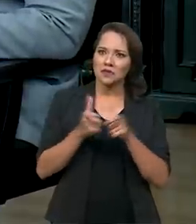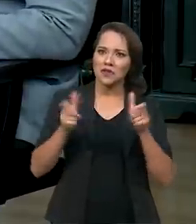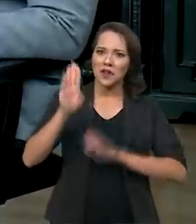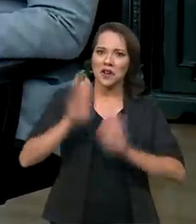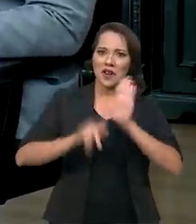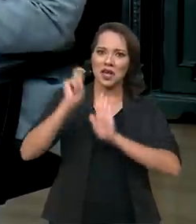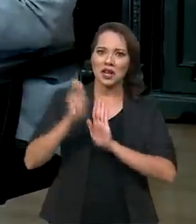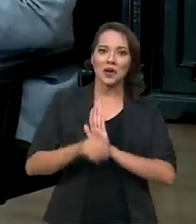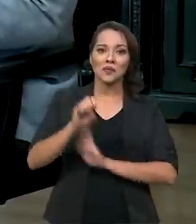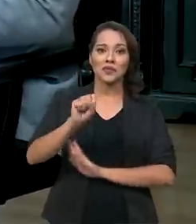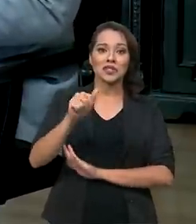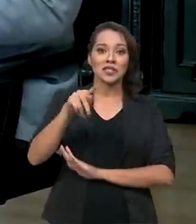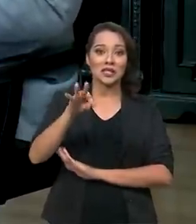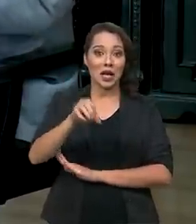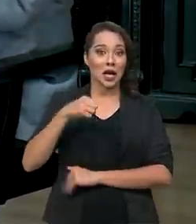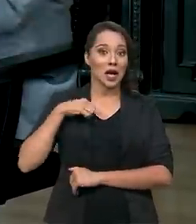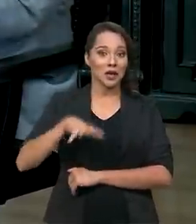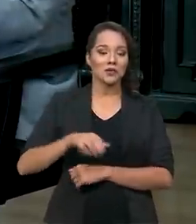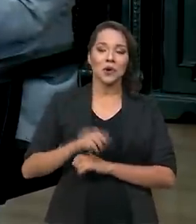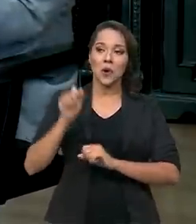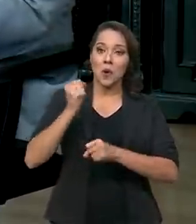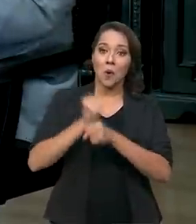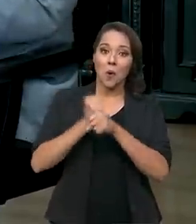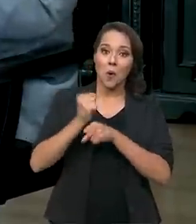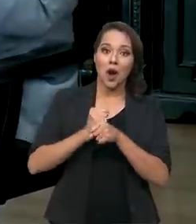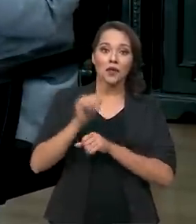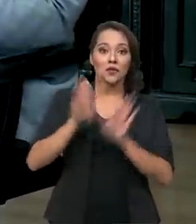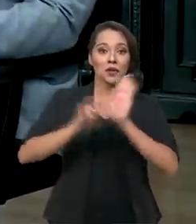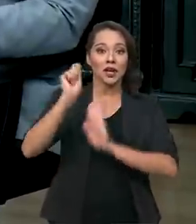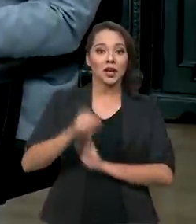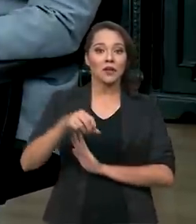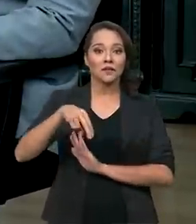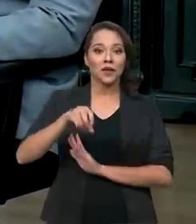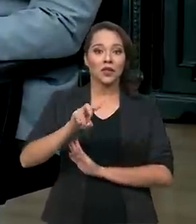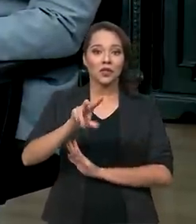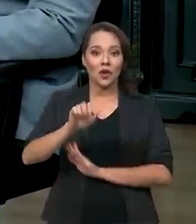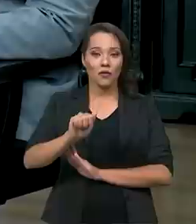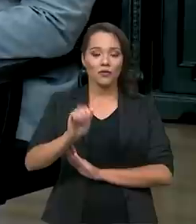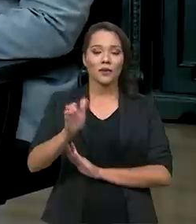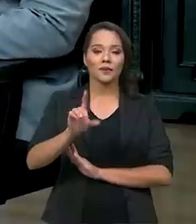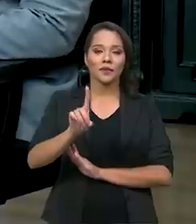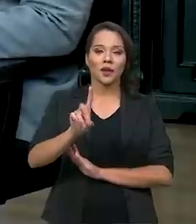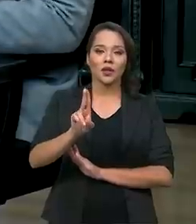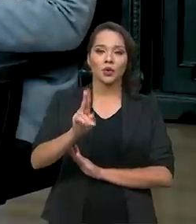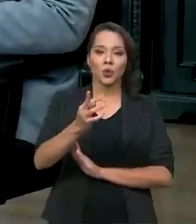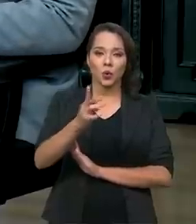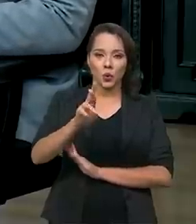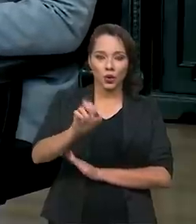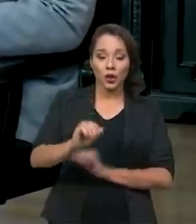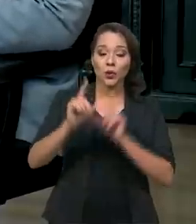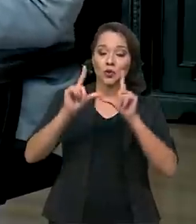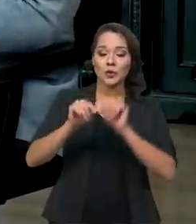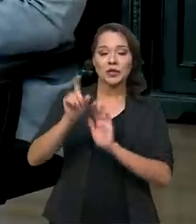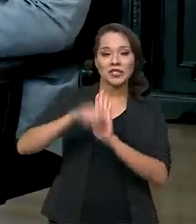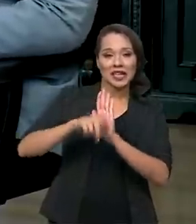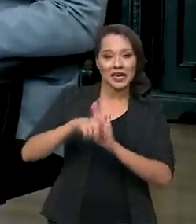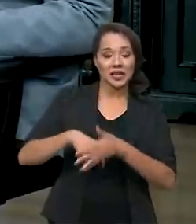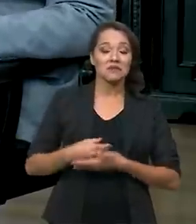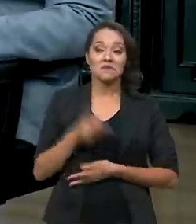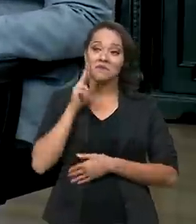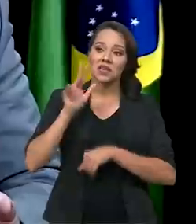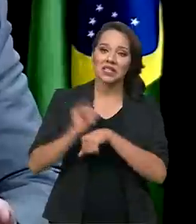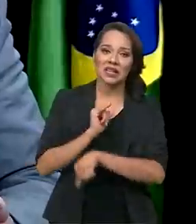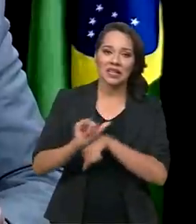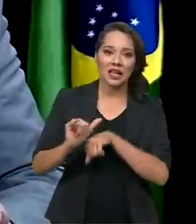de Líquidos de Santos. Foi o ano do leilão da Nova Dutra, 15 bilhões de investimento com redução de tarifa. Então, a gente mostra que a